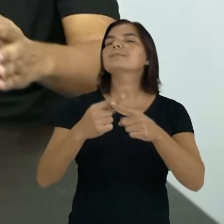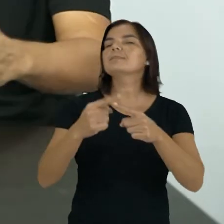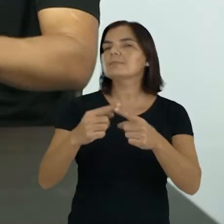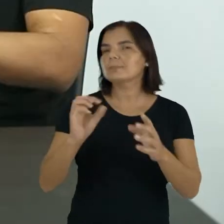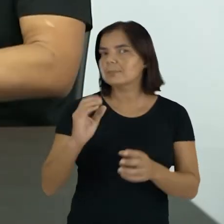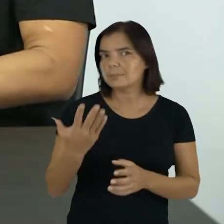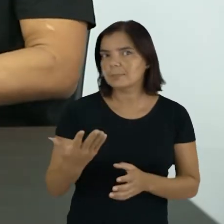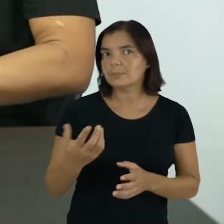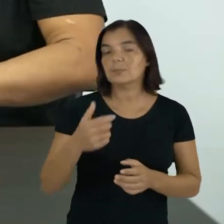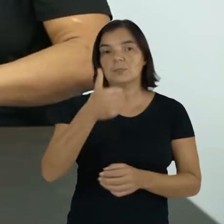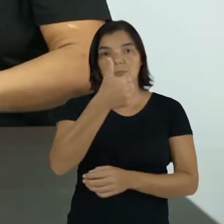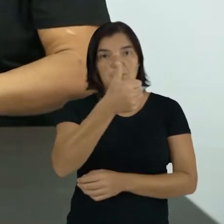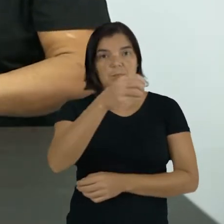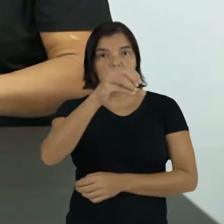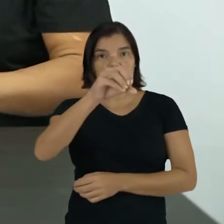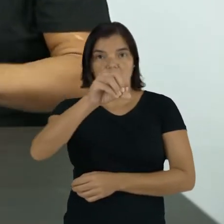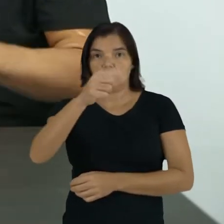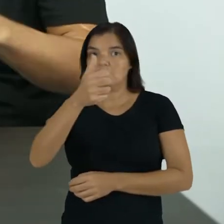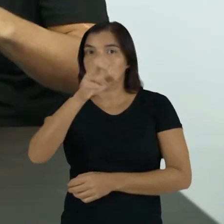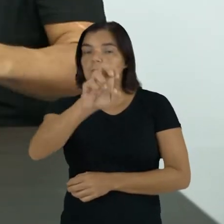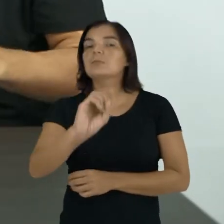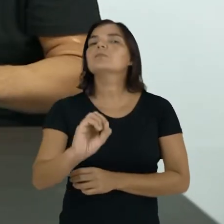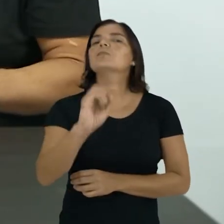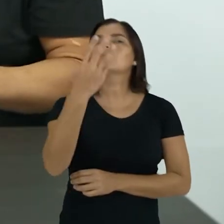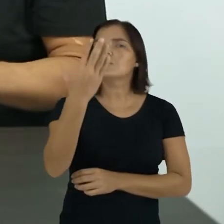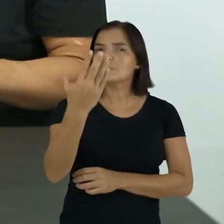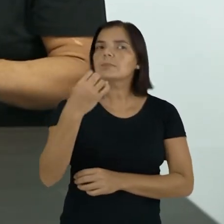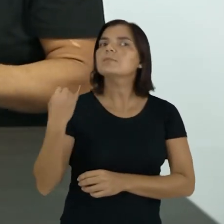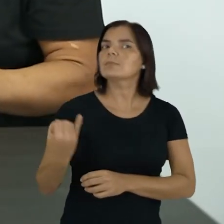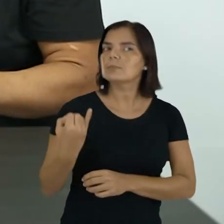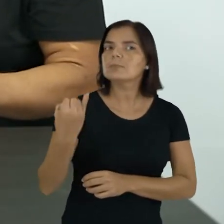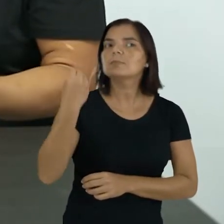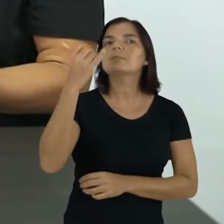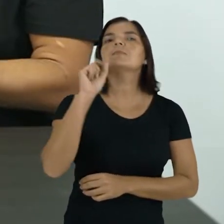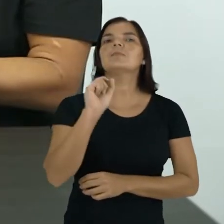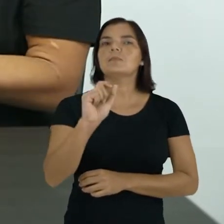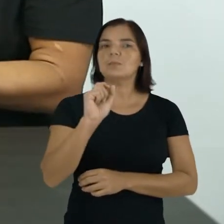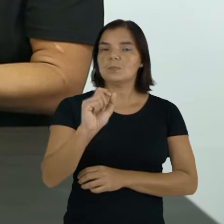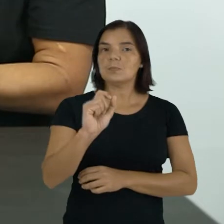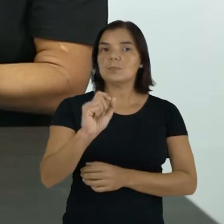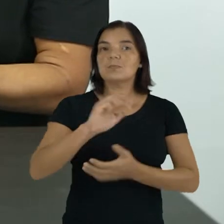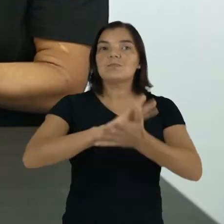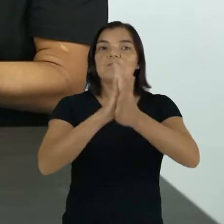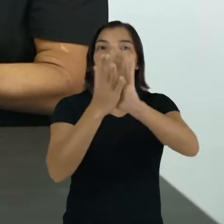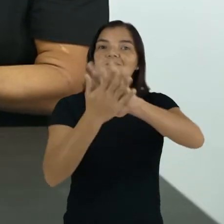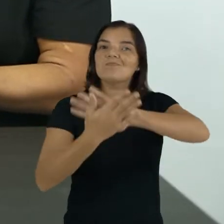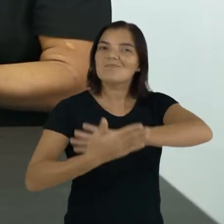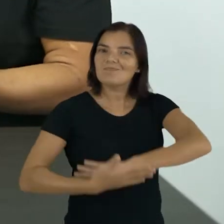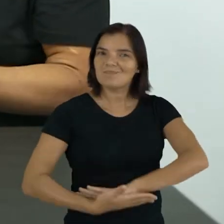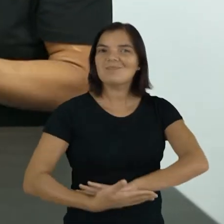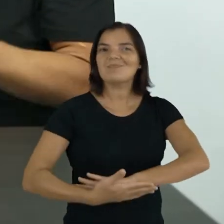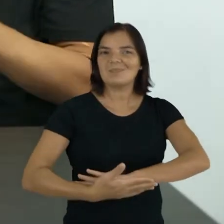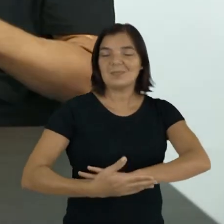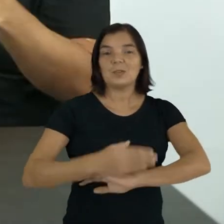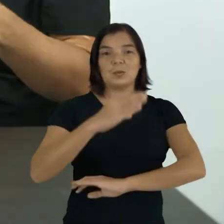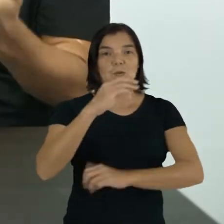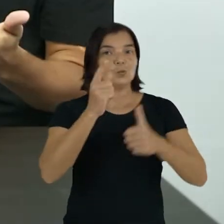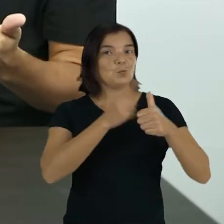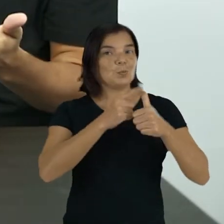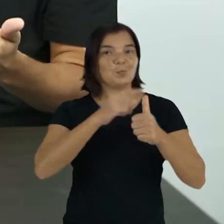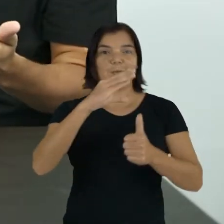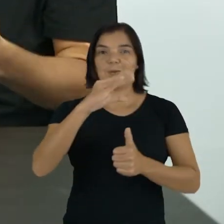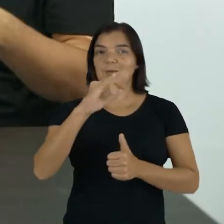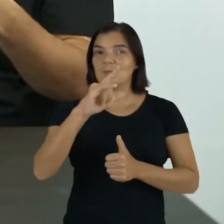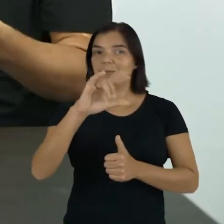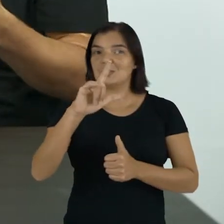isso? Porque no ano de 1915 aconteceu um fato muito importante, que é a queda do ciclo da borracha, do primeiro ciclo